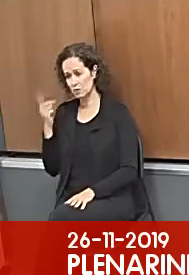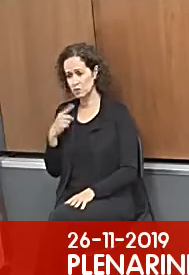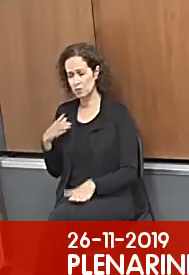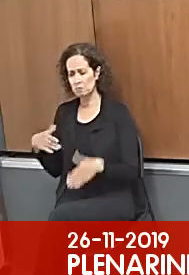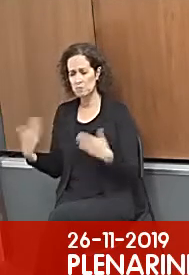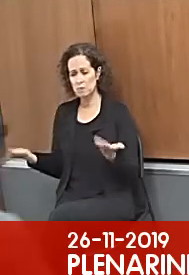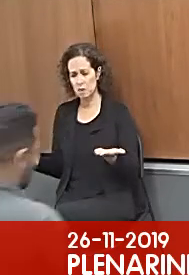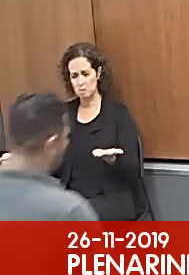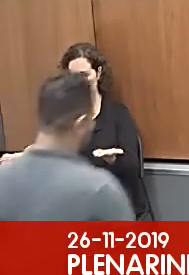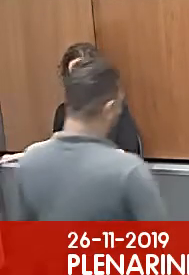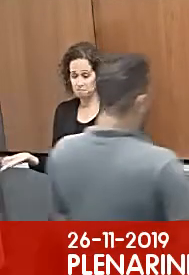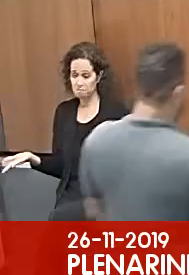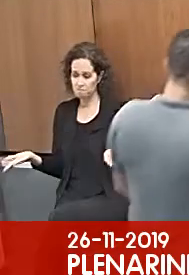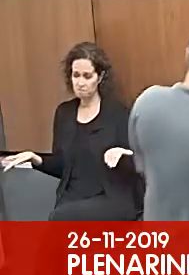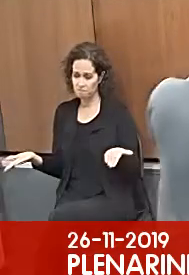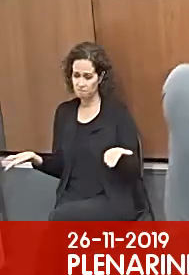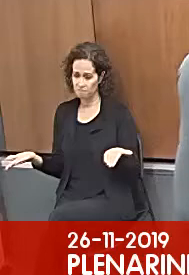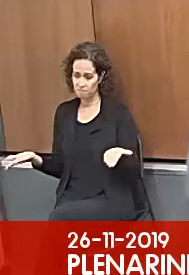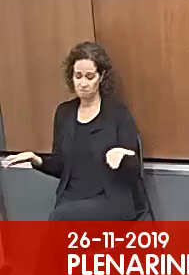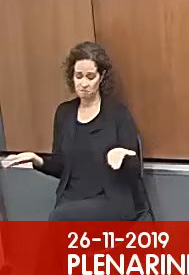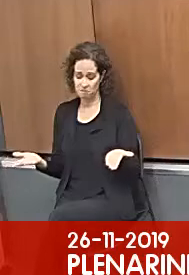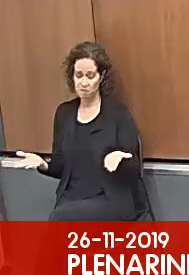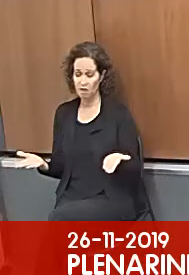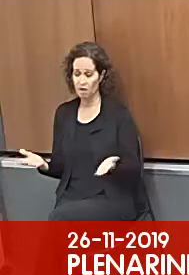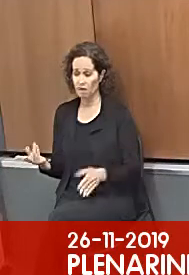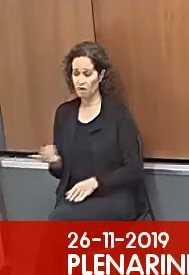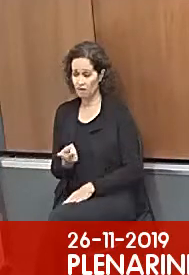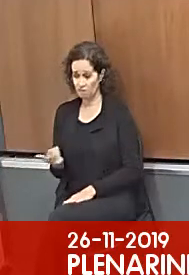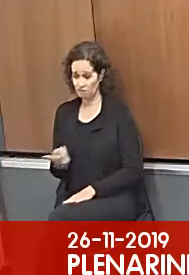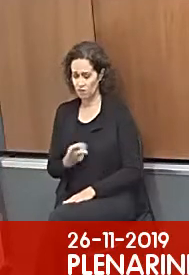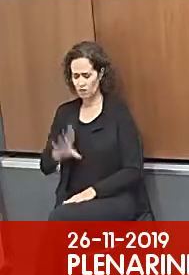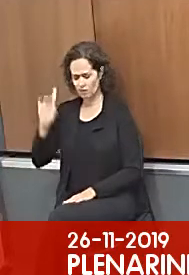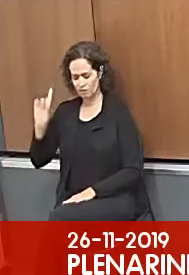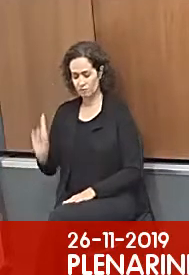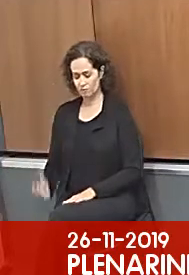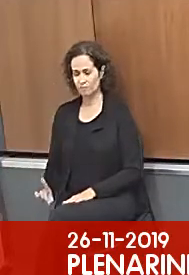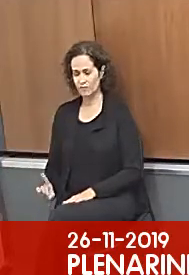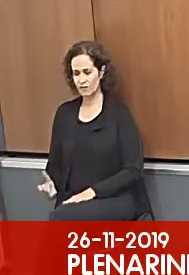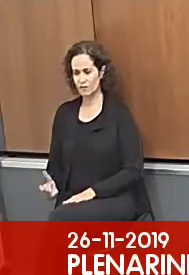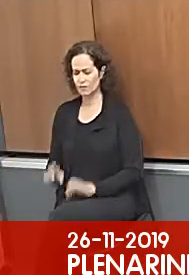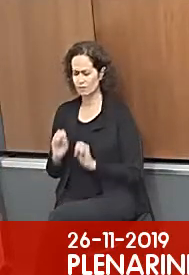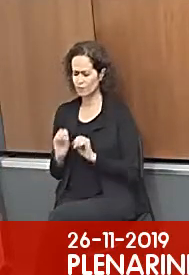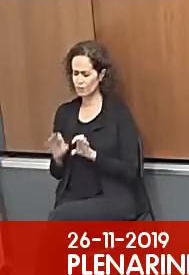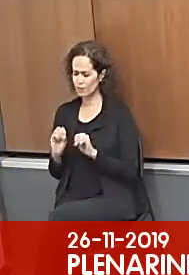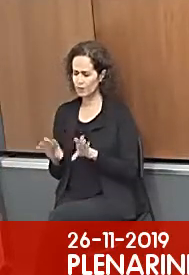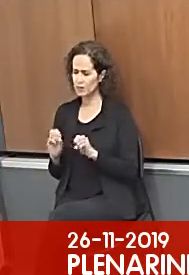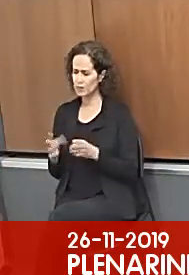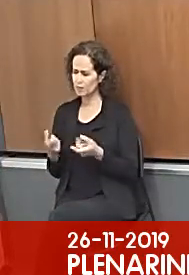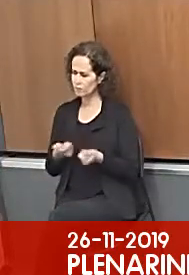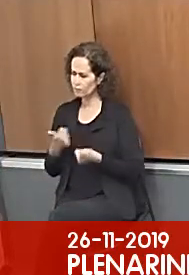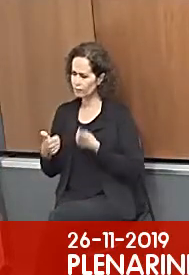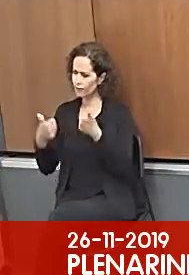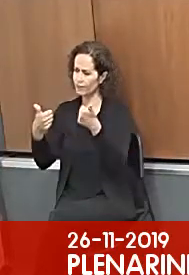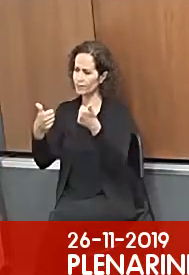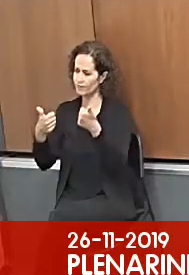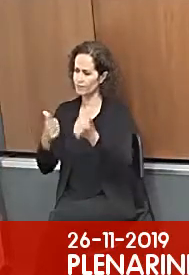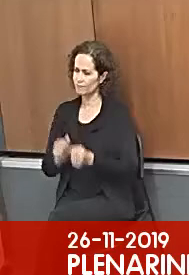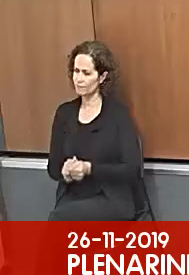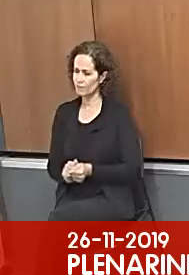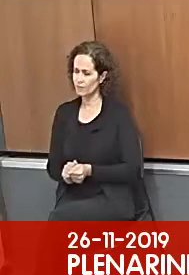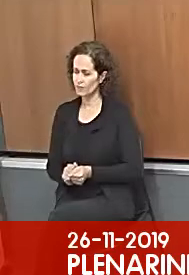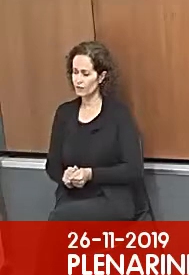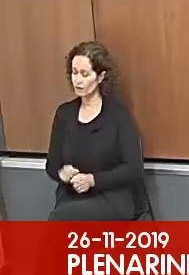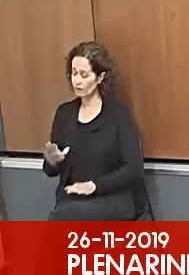Nenhuma. Todas duas têm o direito de uma educação de boa qualidade. E a criança